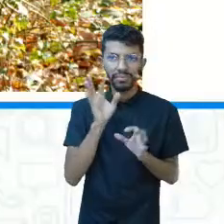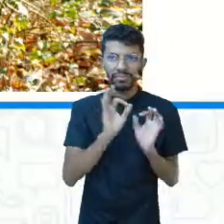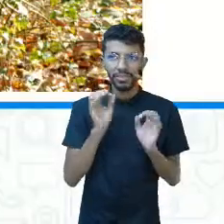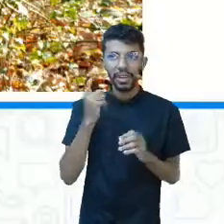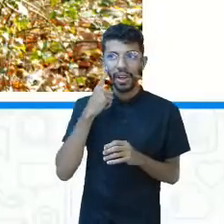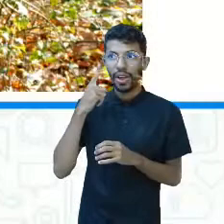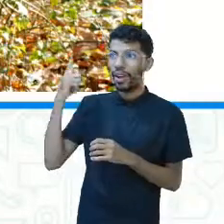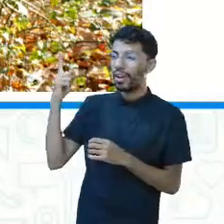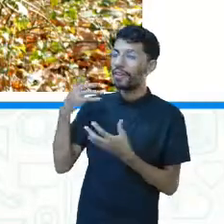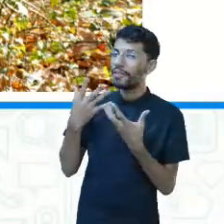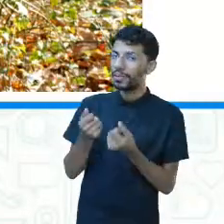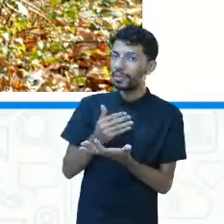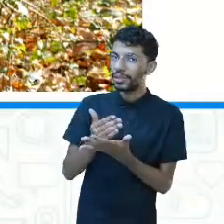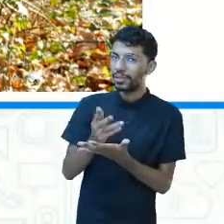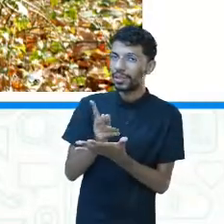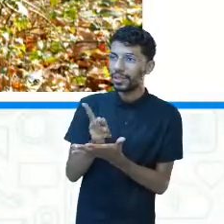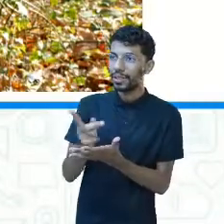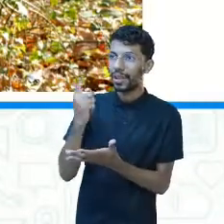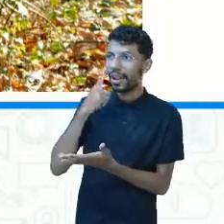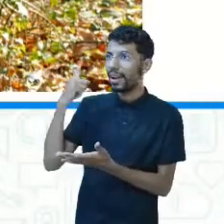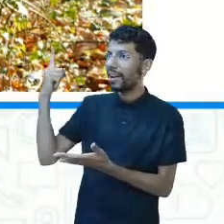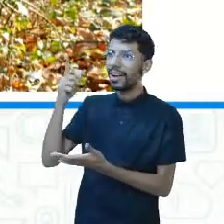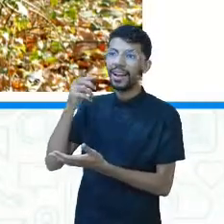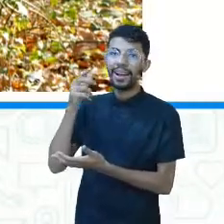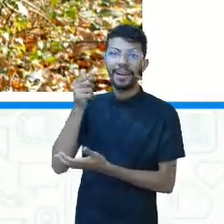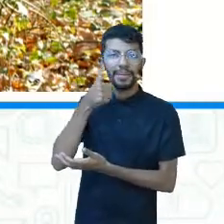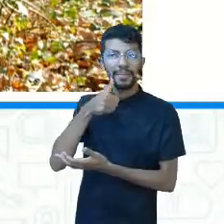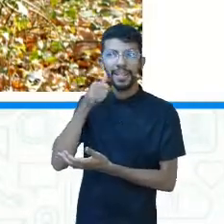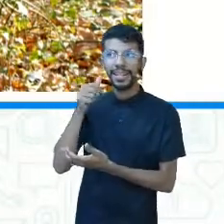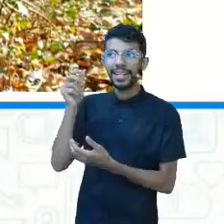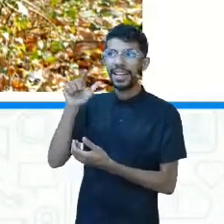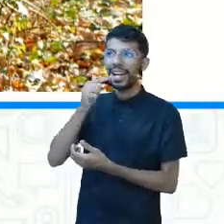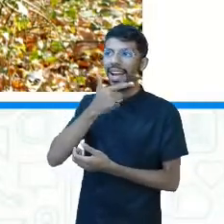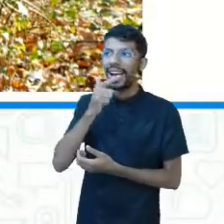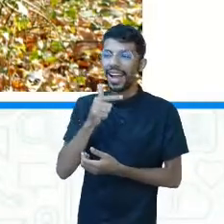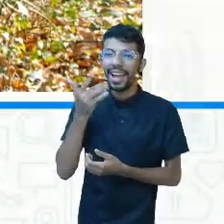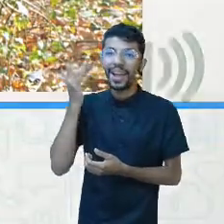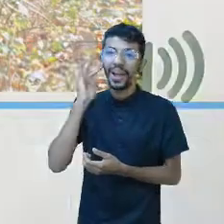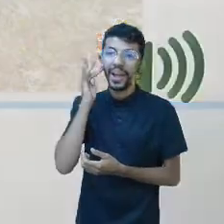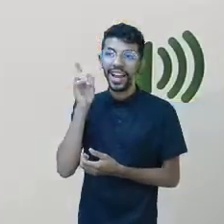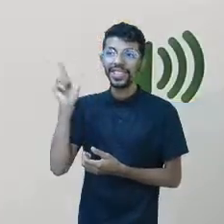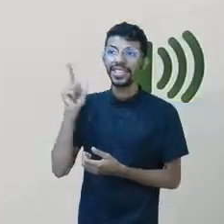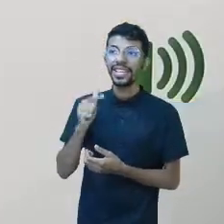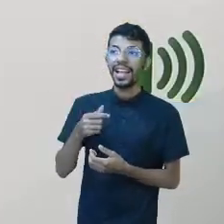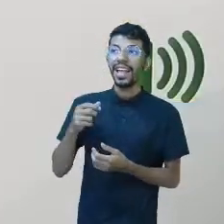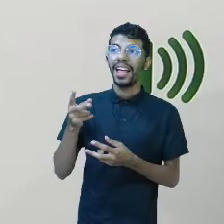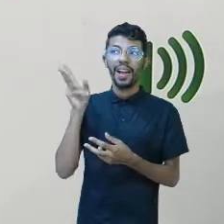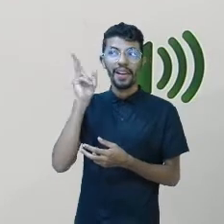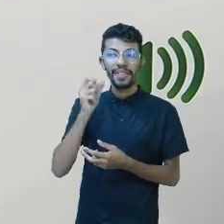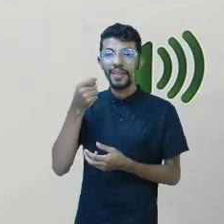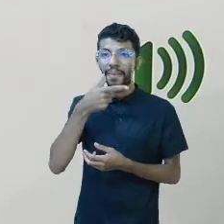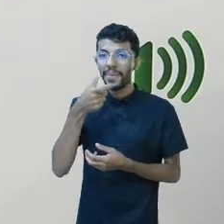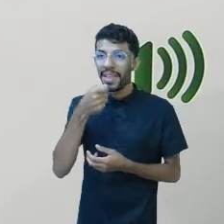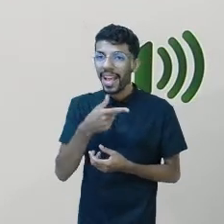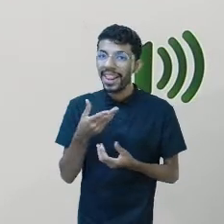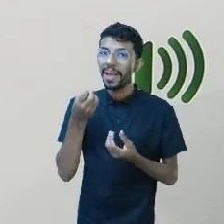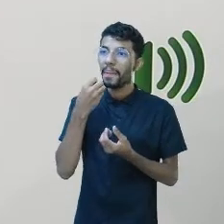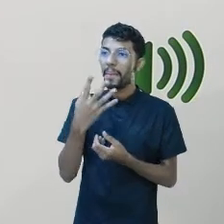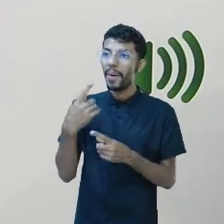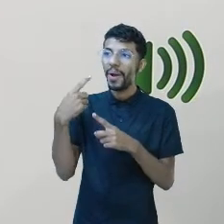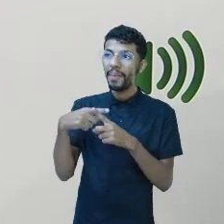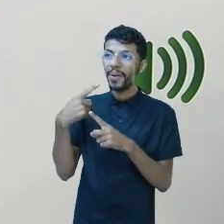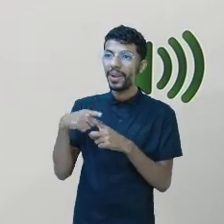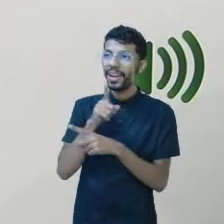menina aí, ela está, né, acho que ela ouviu uma piada muito boa, porque ela está sorrindo bastante. Eu